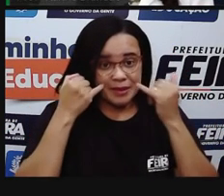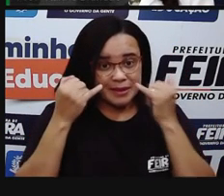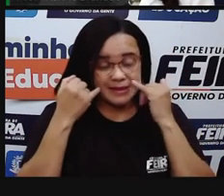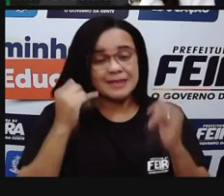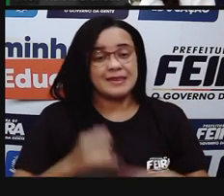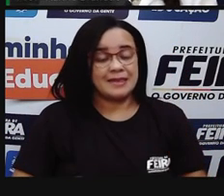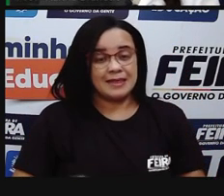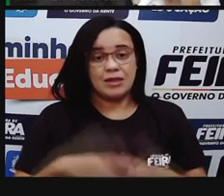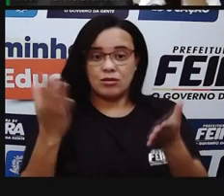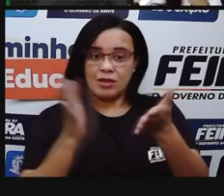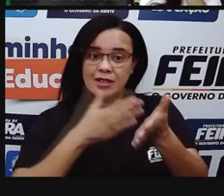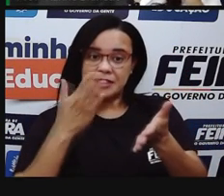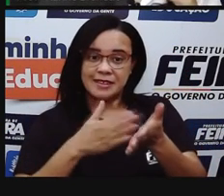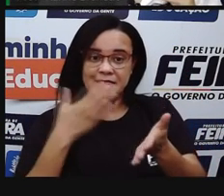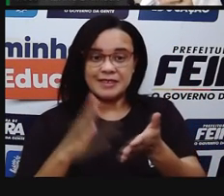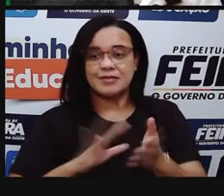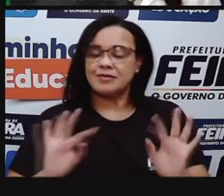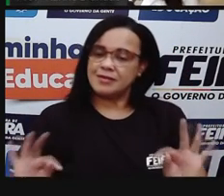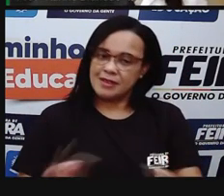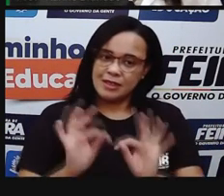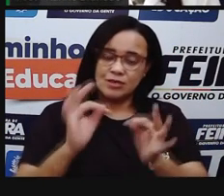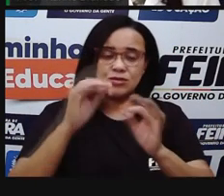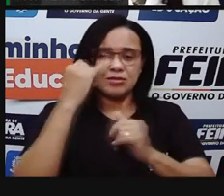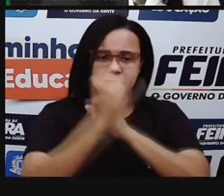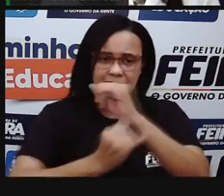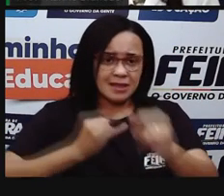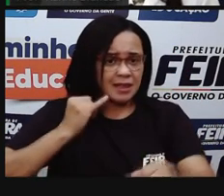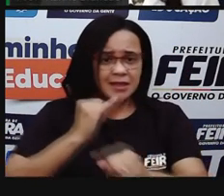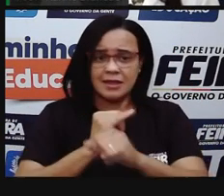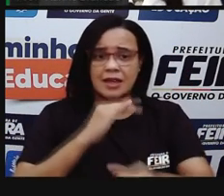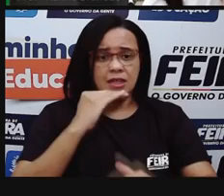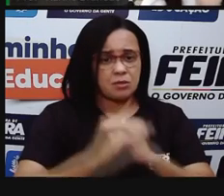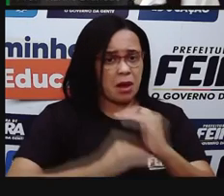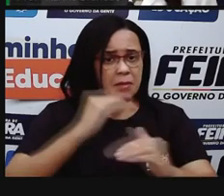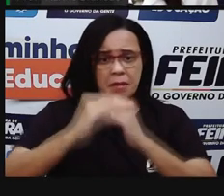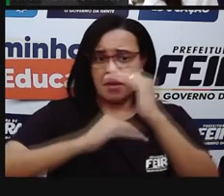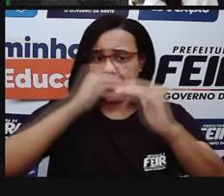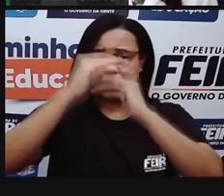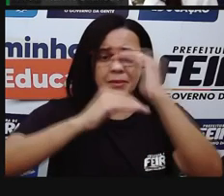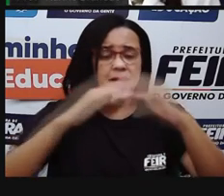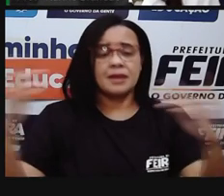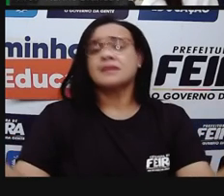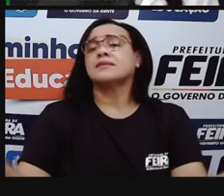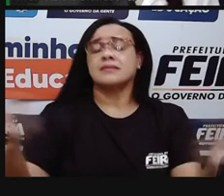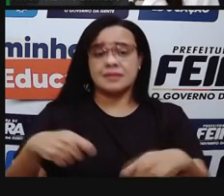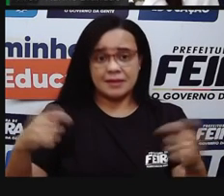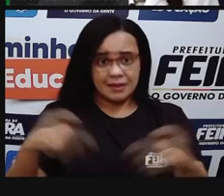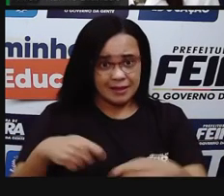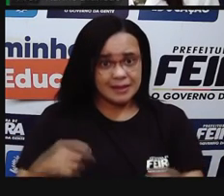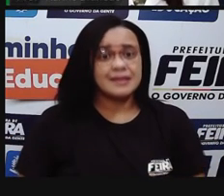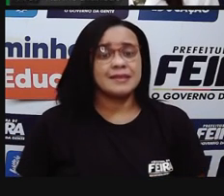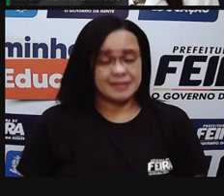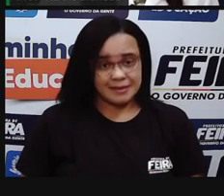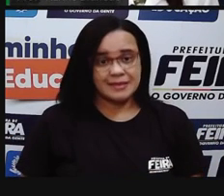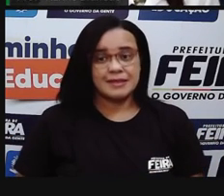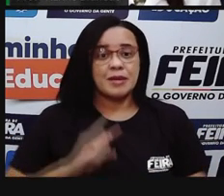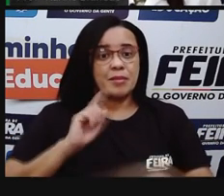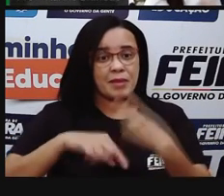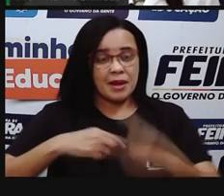bons lugares, né, para que você tenha então uma construção de um argumento para a gente discutir mais nas próximas